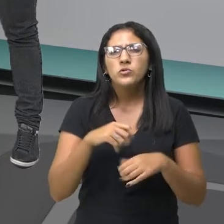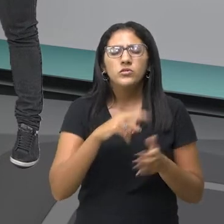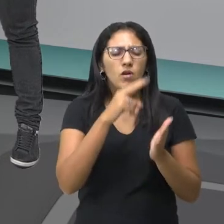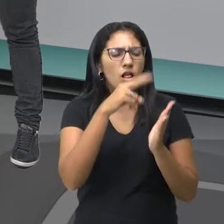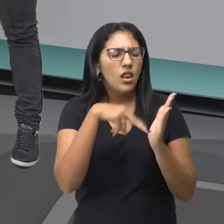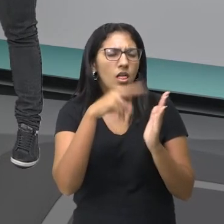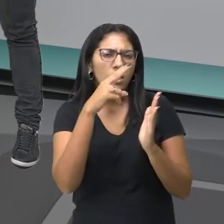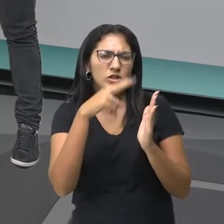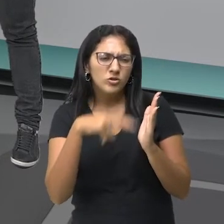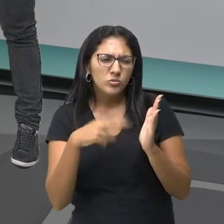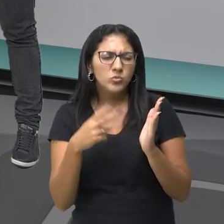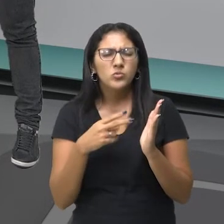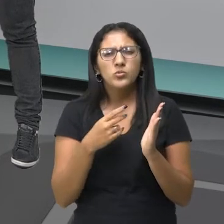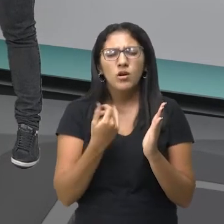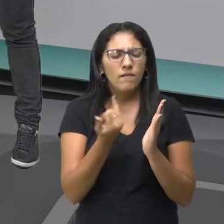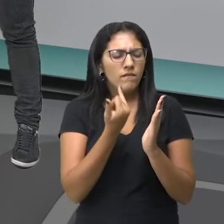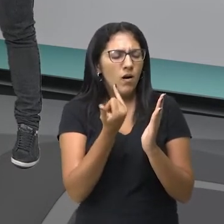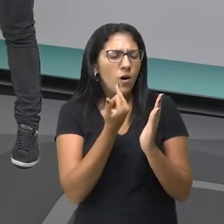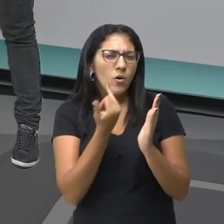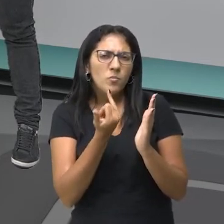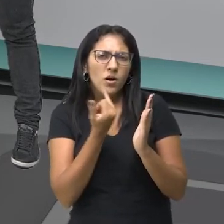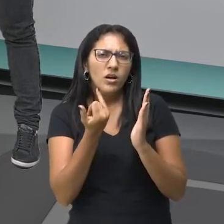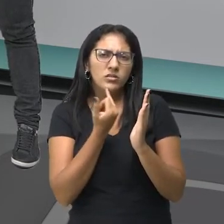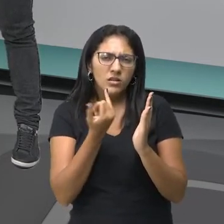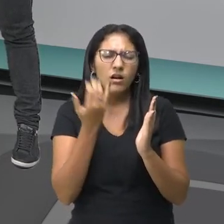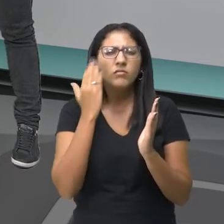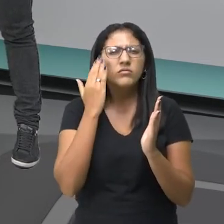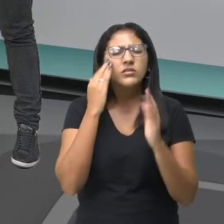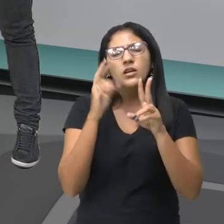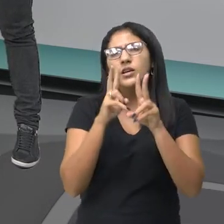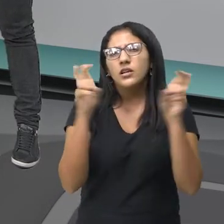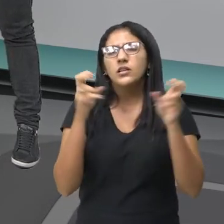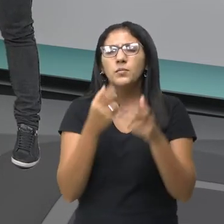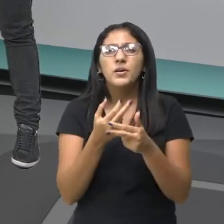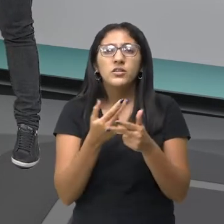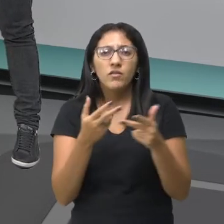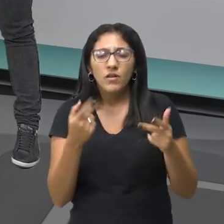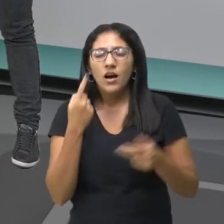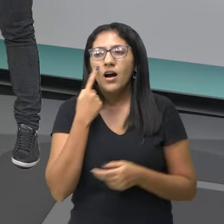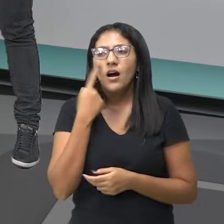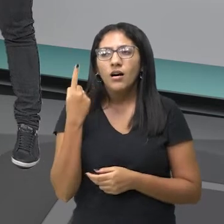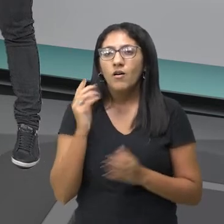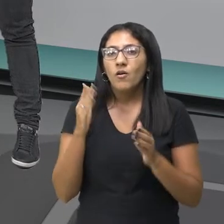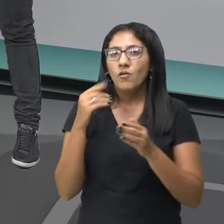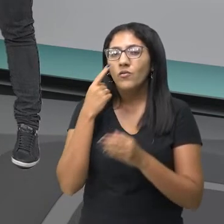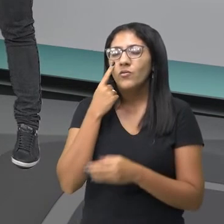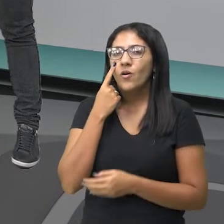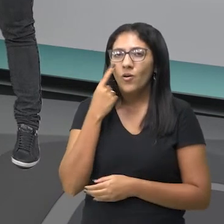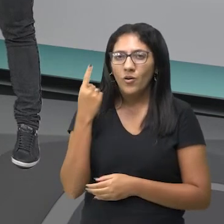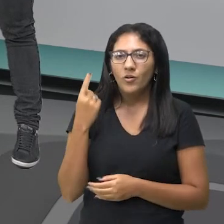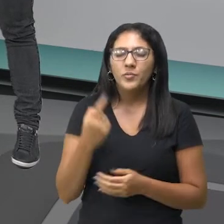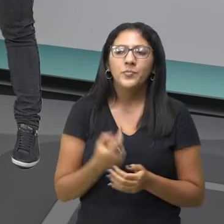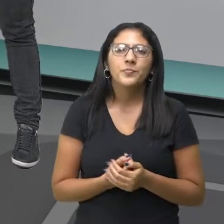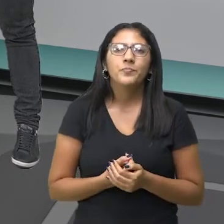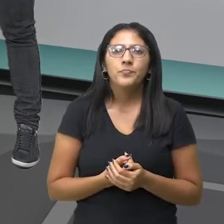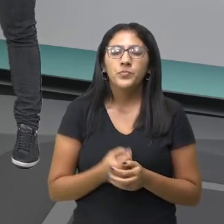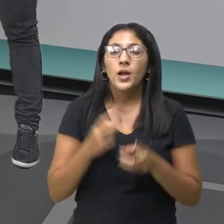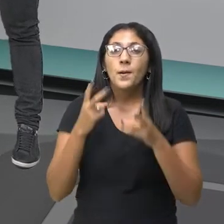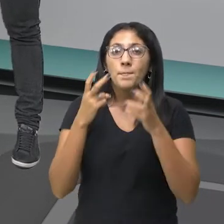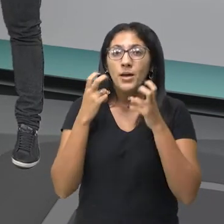leitura, para enriquecer a leitura sobre o assunto, sobre essa notícia aqui que nós estamos lendo. Observem que